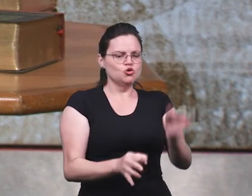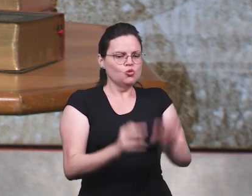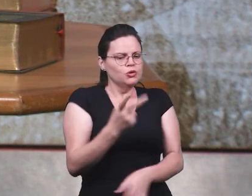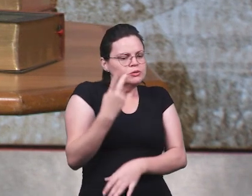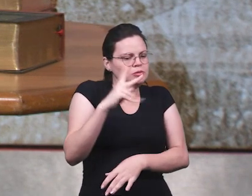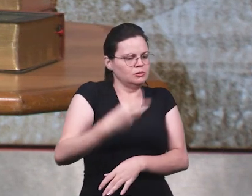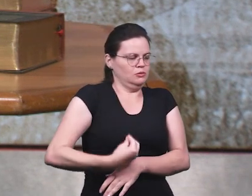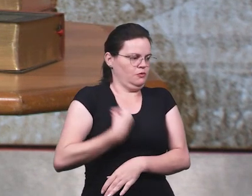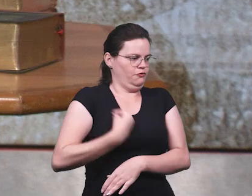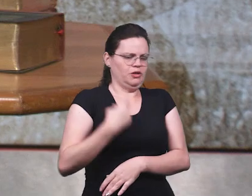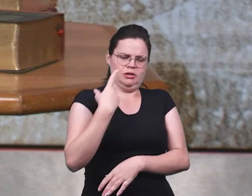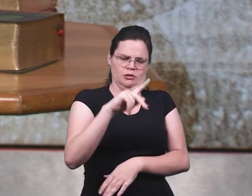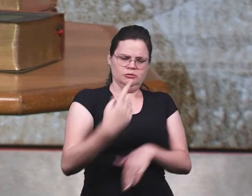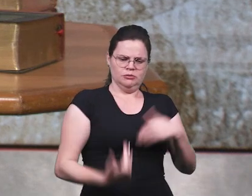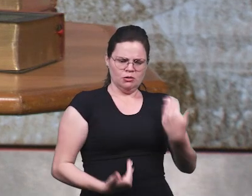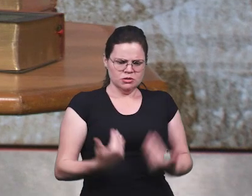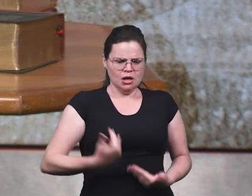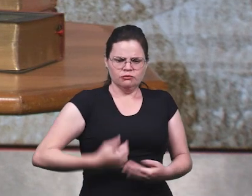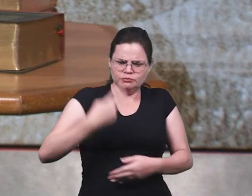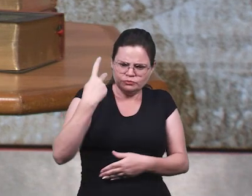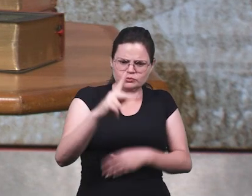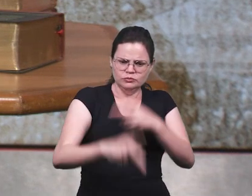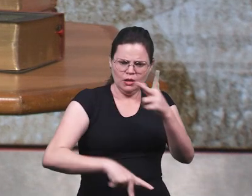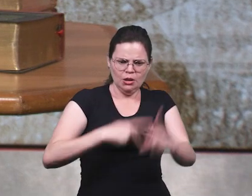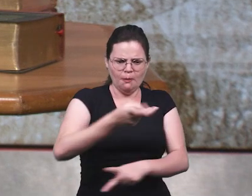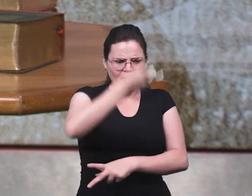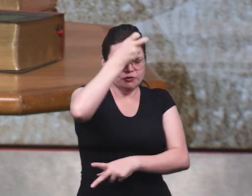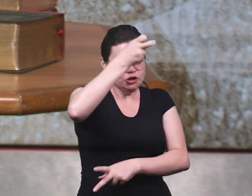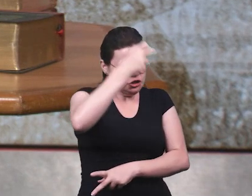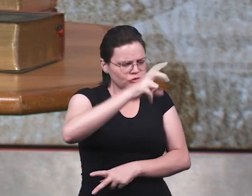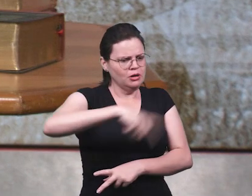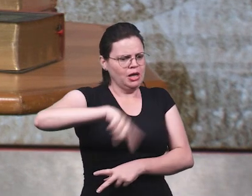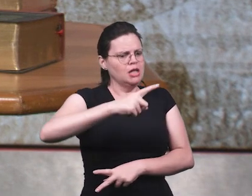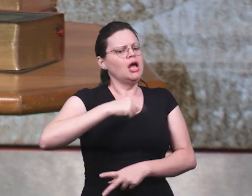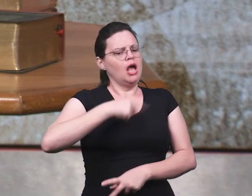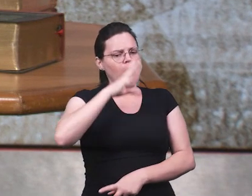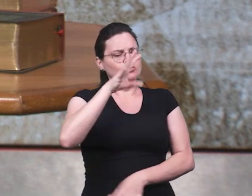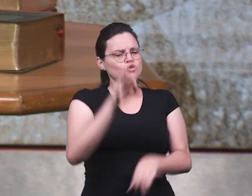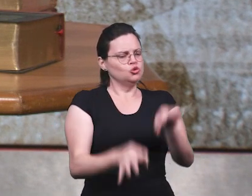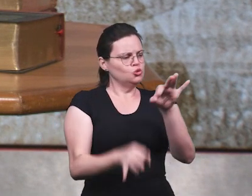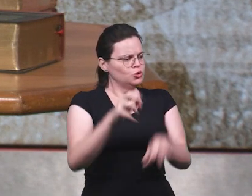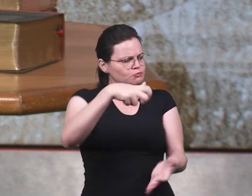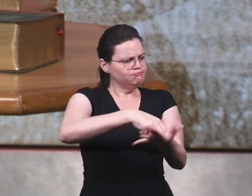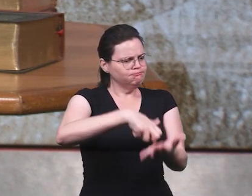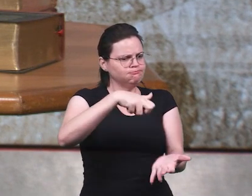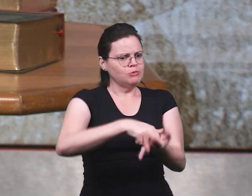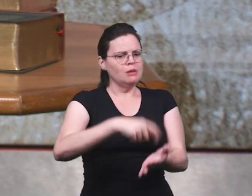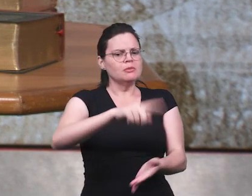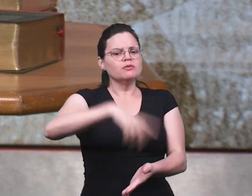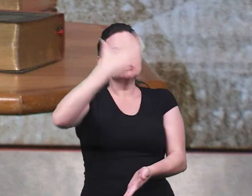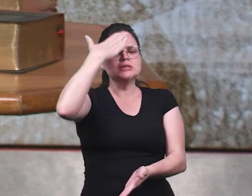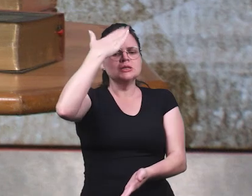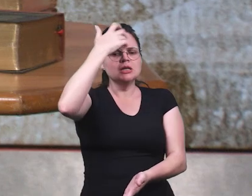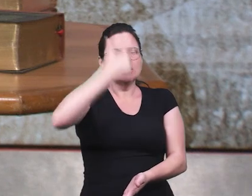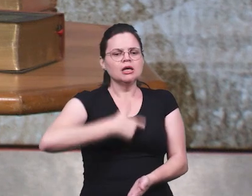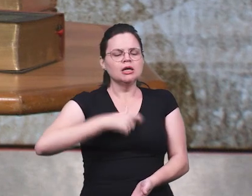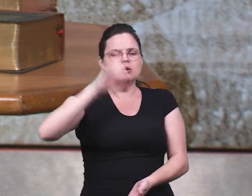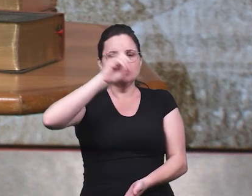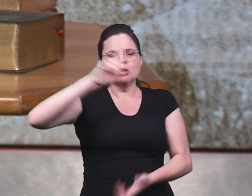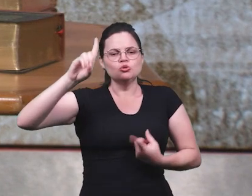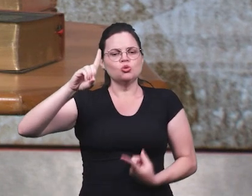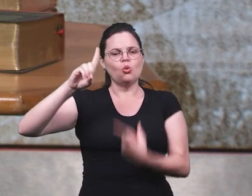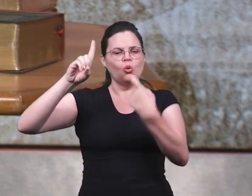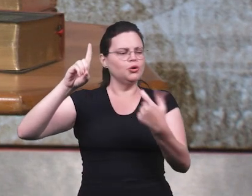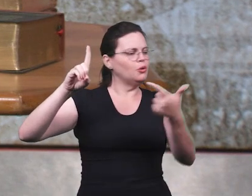e sobre os teus servos e sobre o teu povo, para que saibas que não há outro como eu em toda a